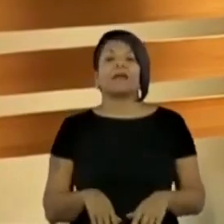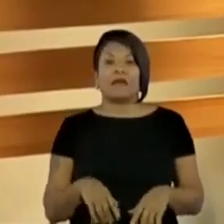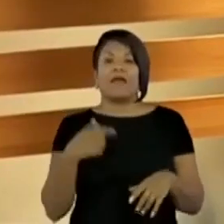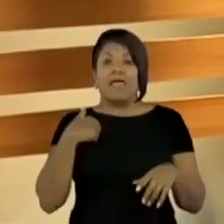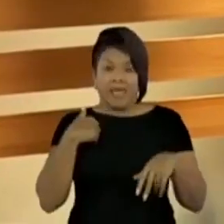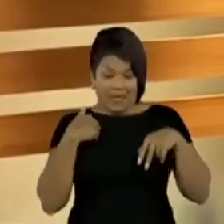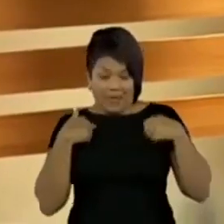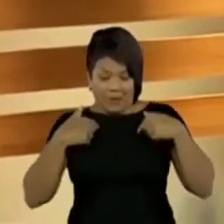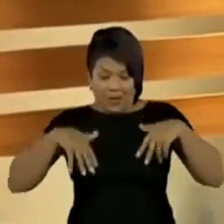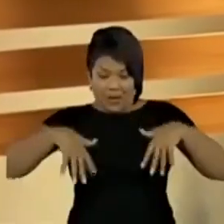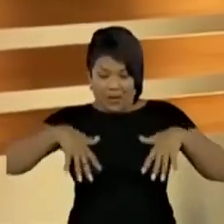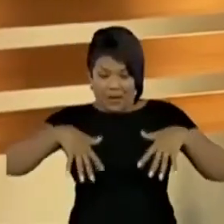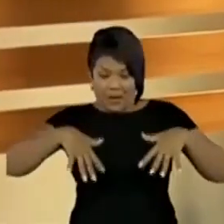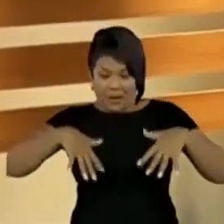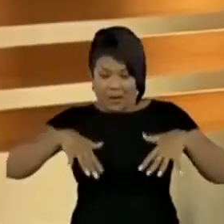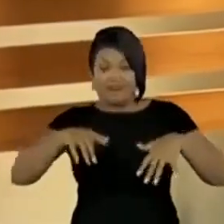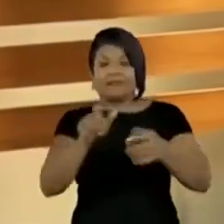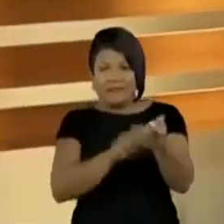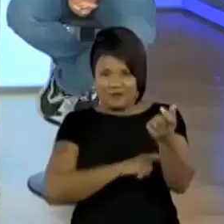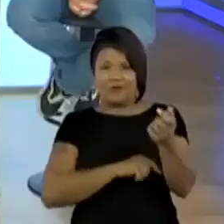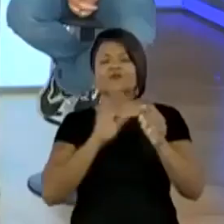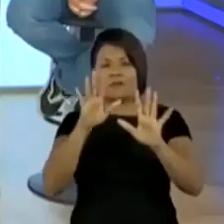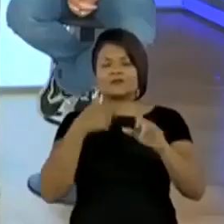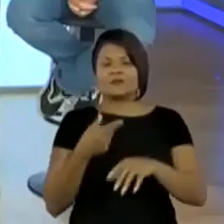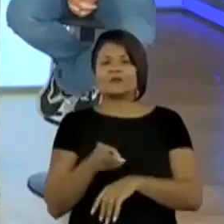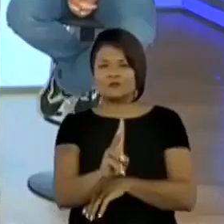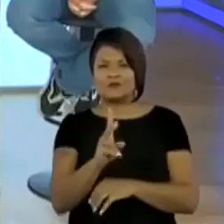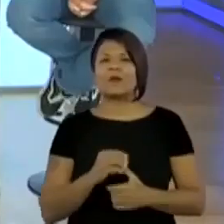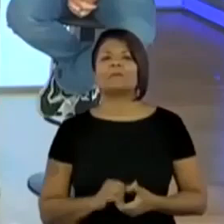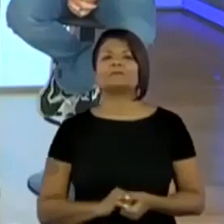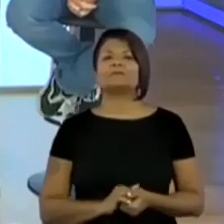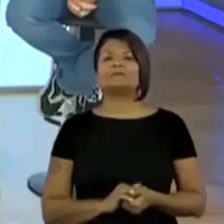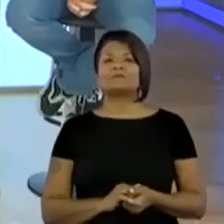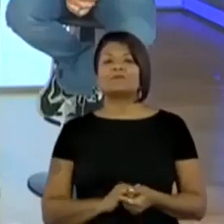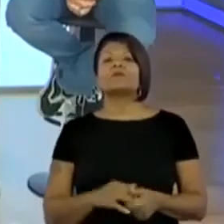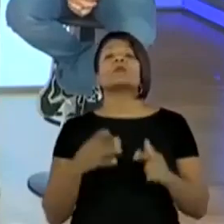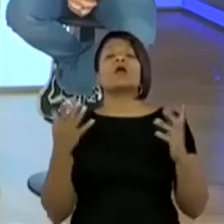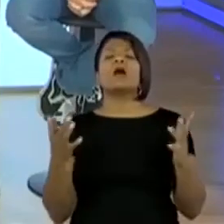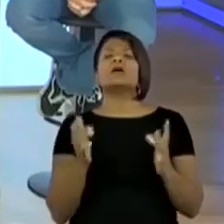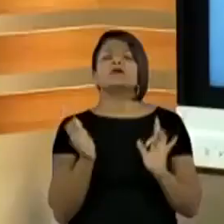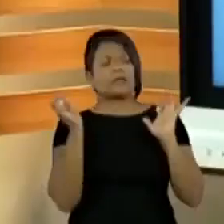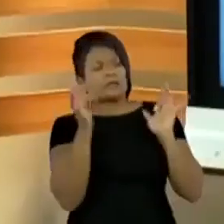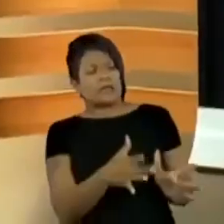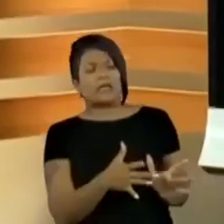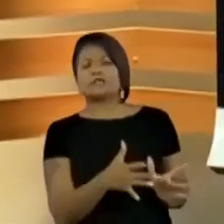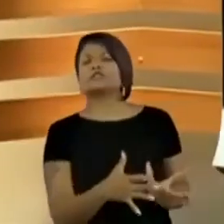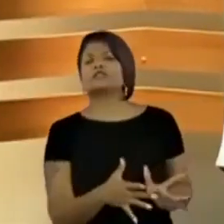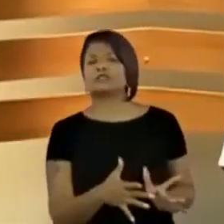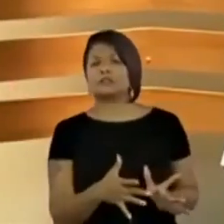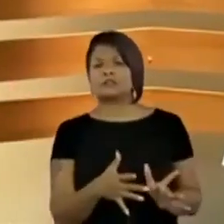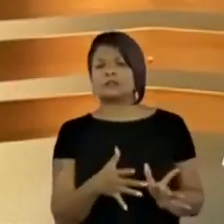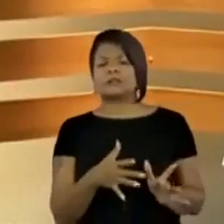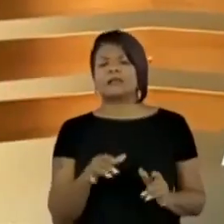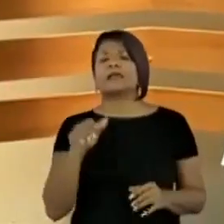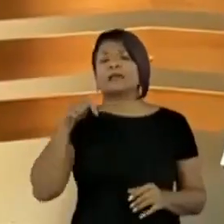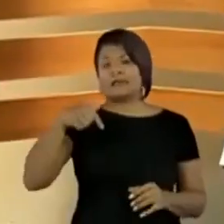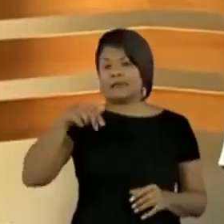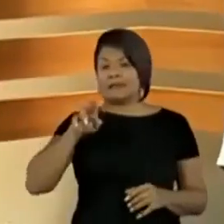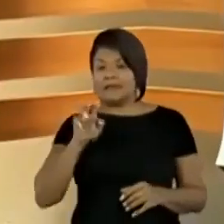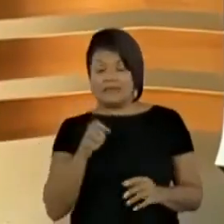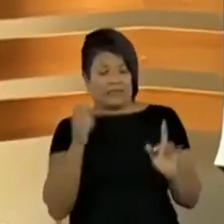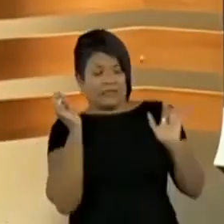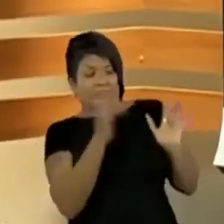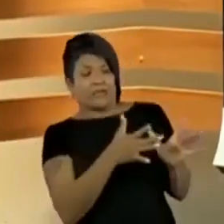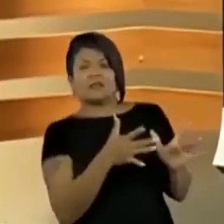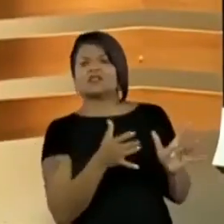minha perna aqui de nervoso, mas vamos lá, vamos continuar. Que a deixe por quê? Estamos indo para o final agora da nossa aula. Que